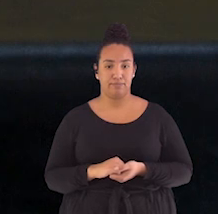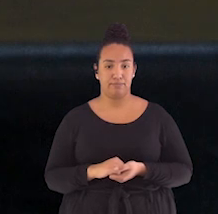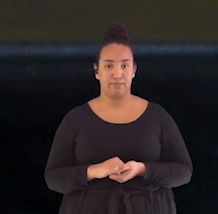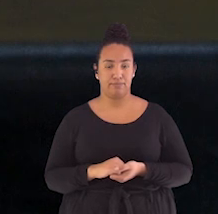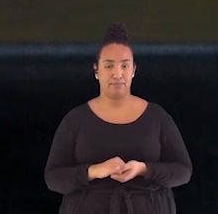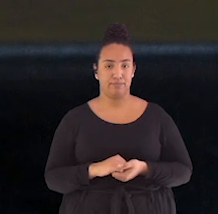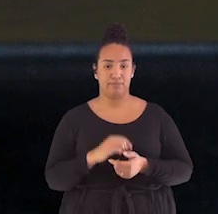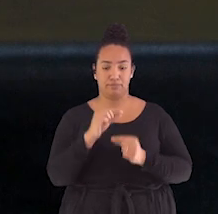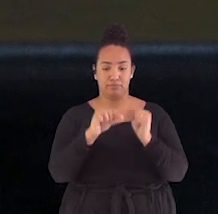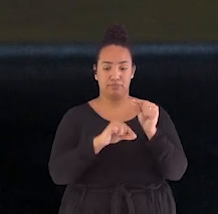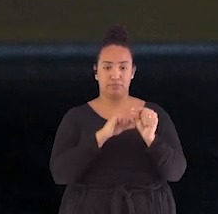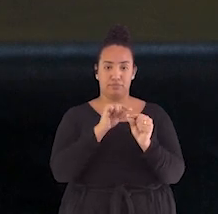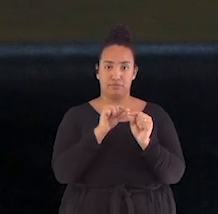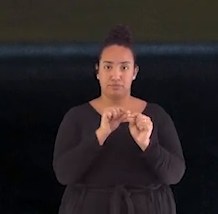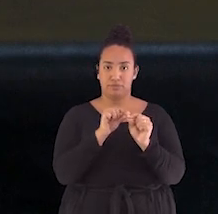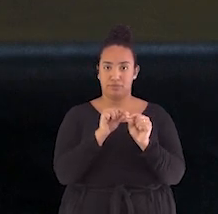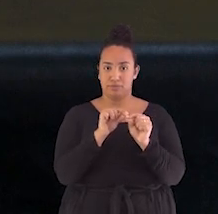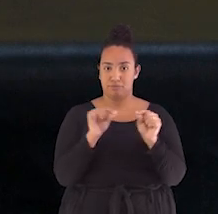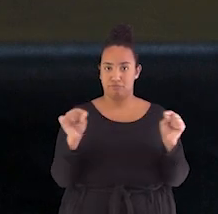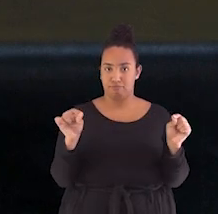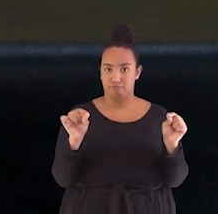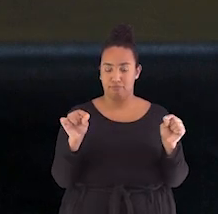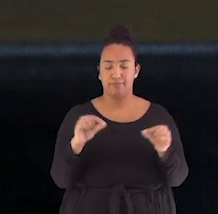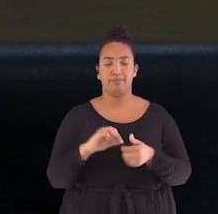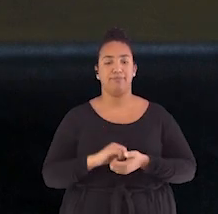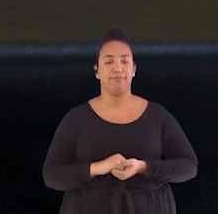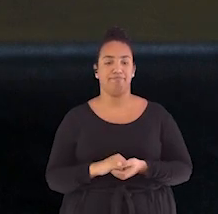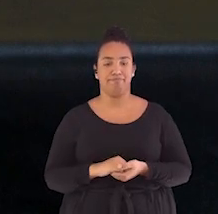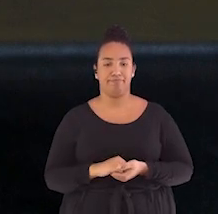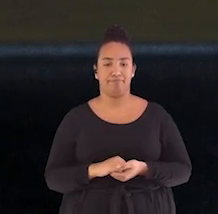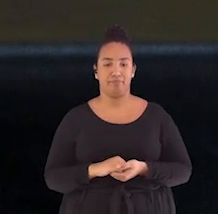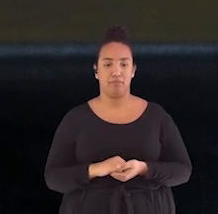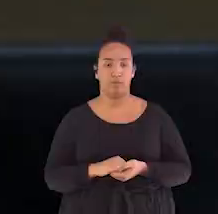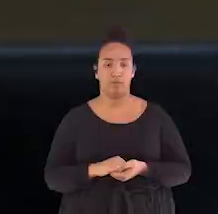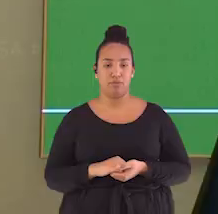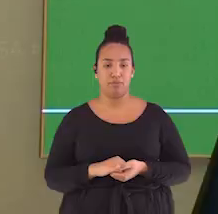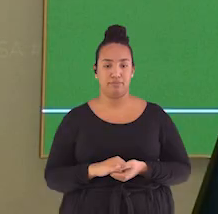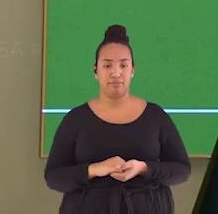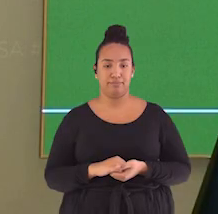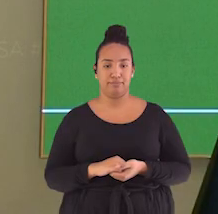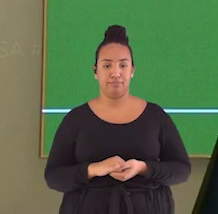Faz um nozinho, fechando.